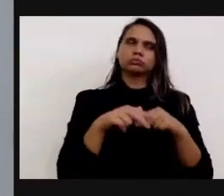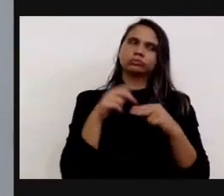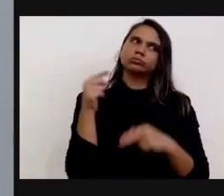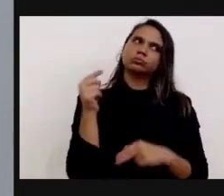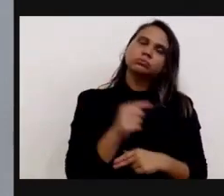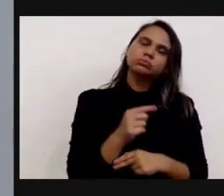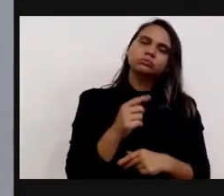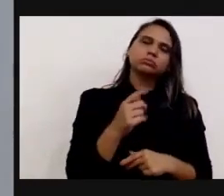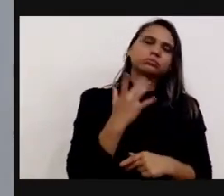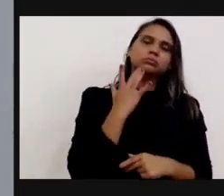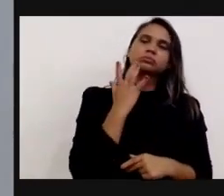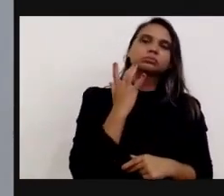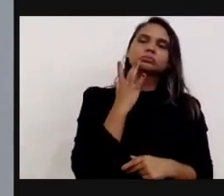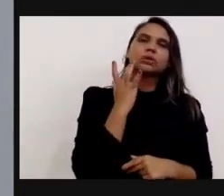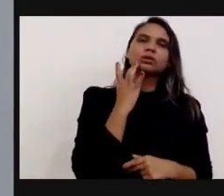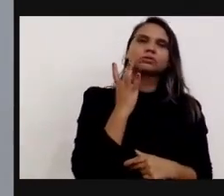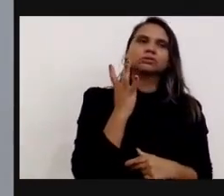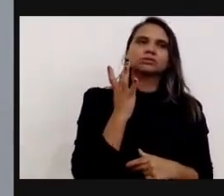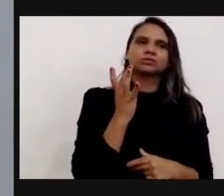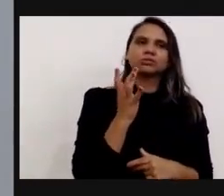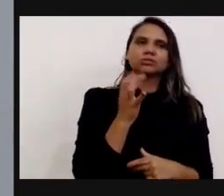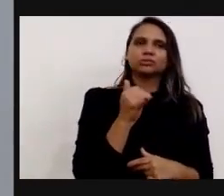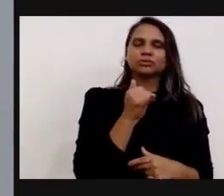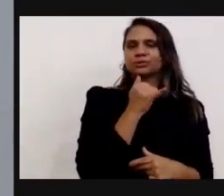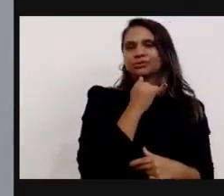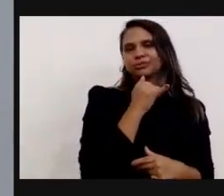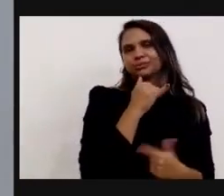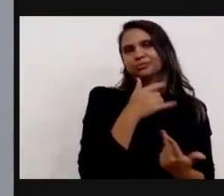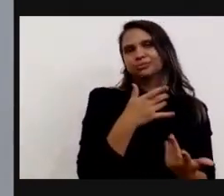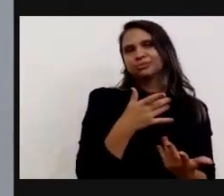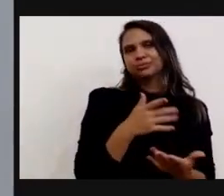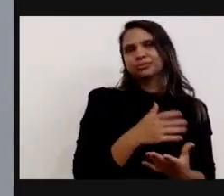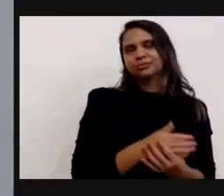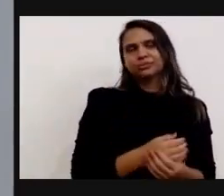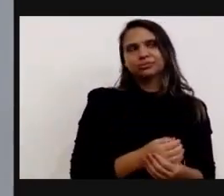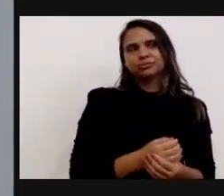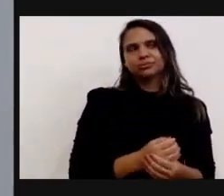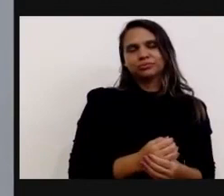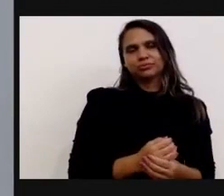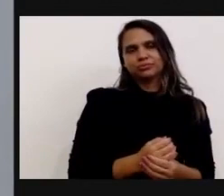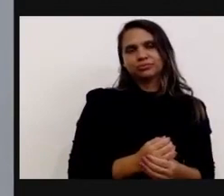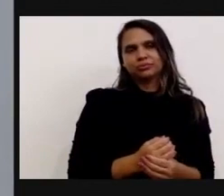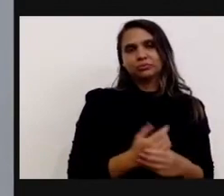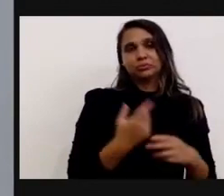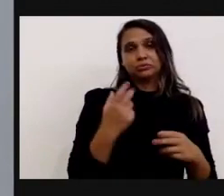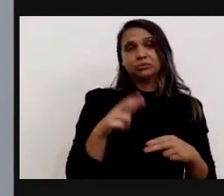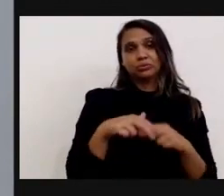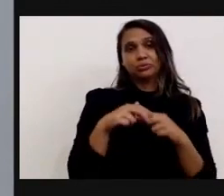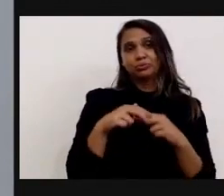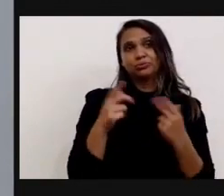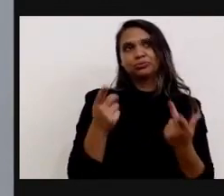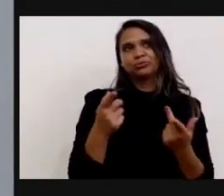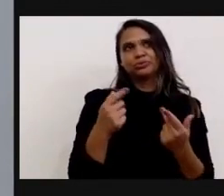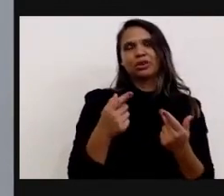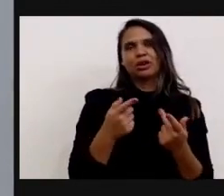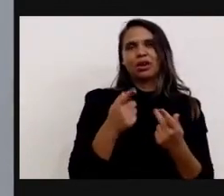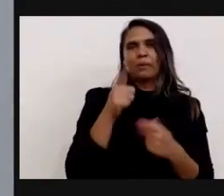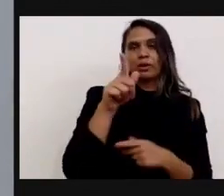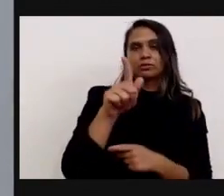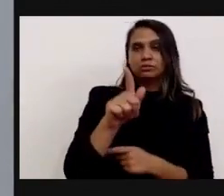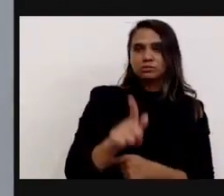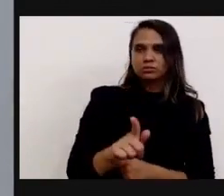porque é muito é muito mais gente o comando controle é muito fácil comando e controle é muito mais fácil do que fazer uma gestão